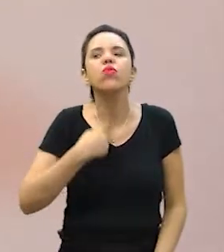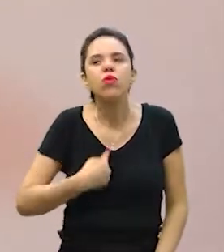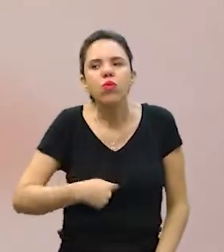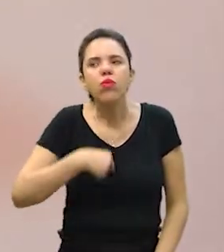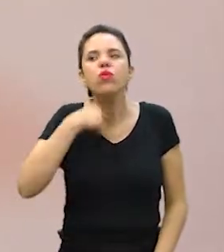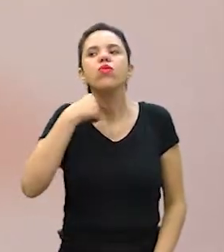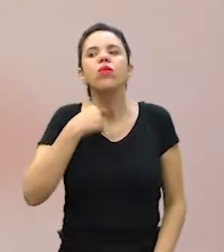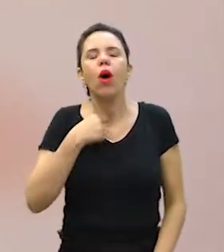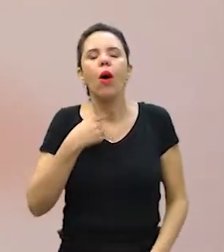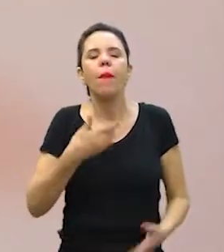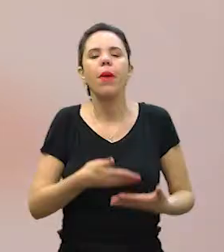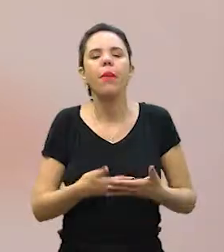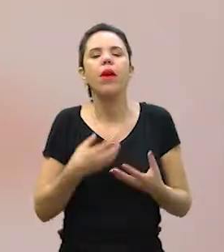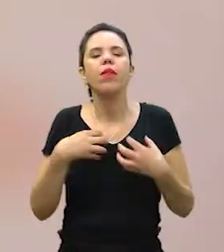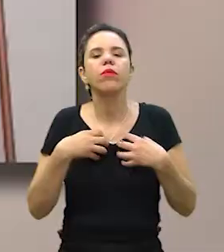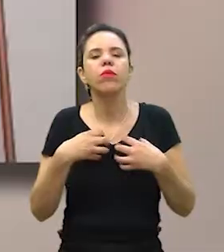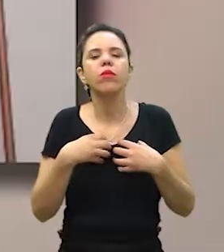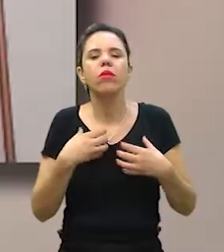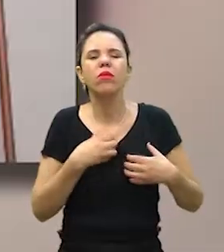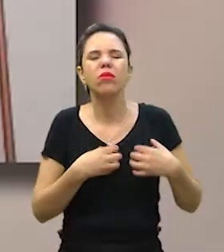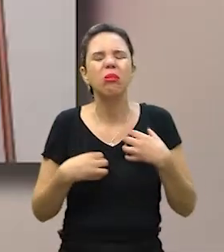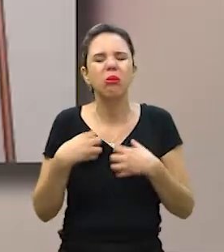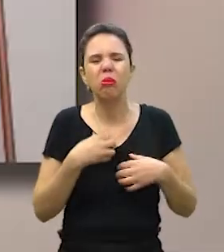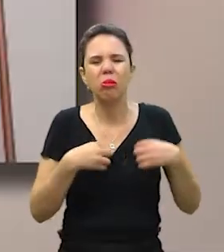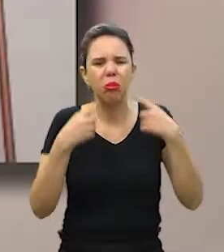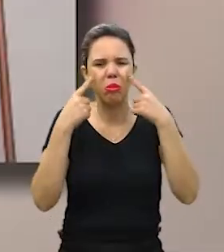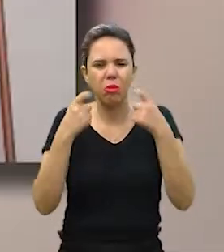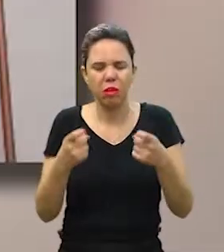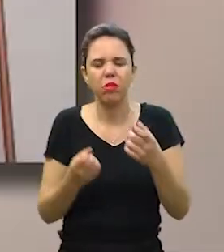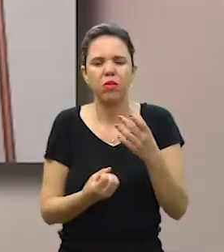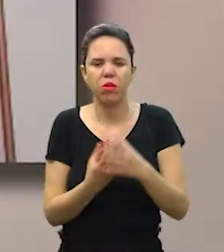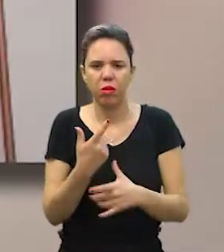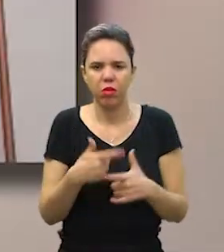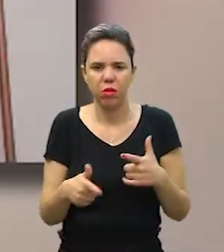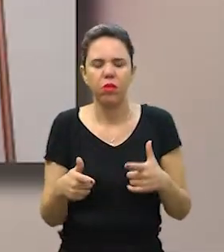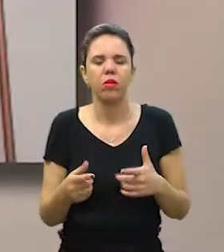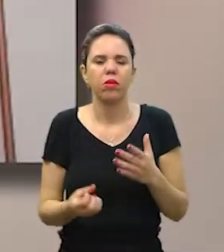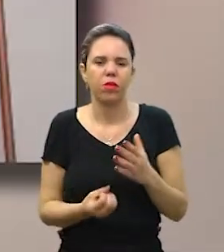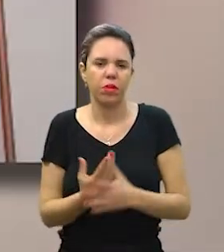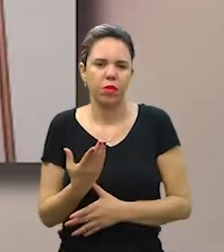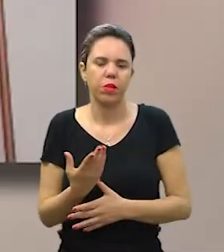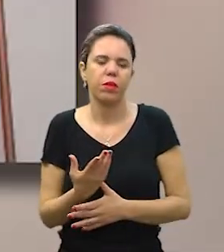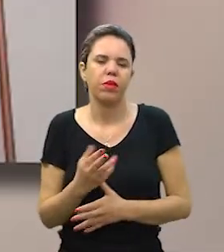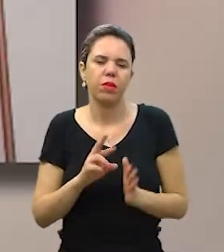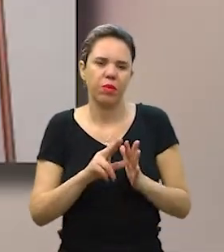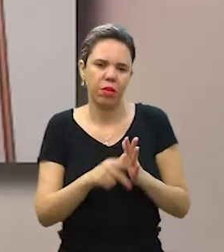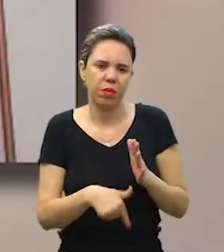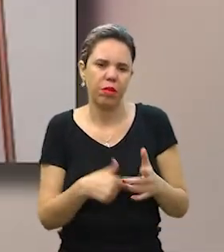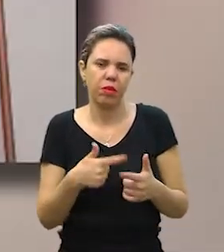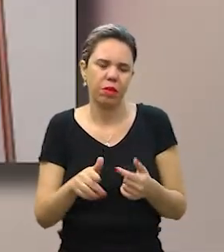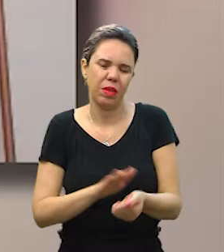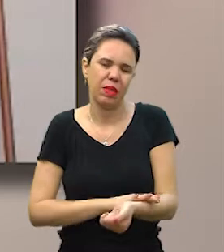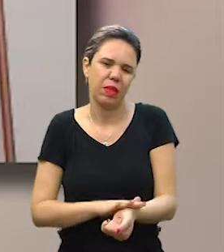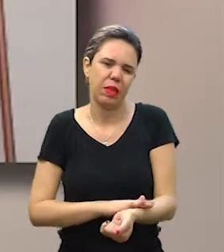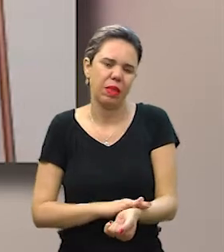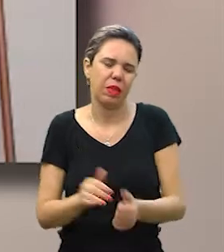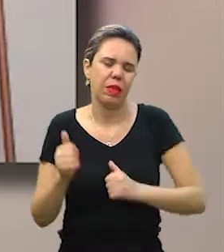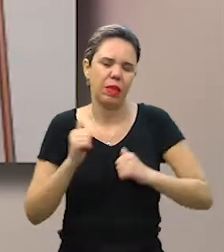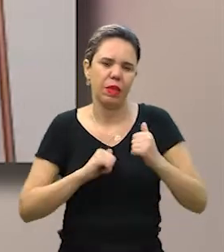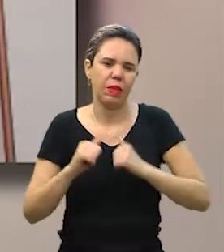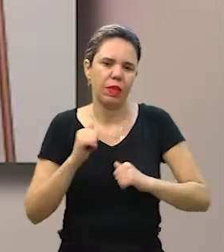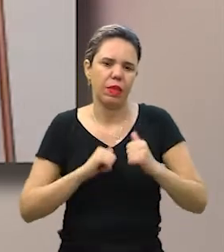bebê, desconforto, dor? Sim, o refluxo ele pode provocar uma série de irritação